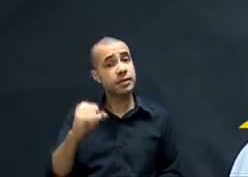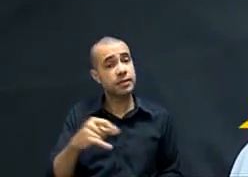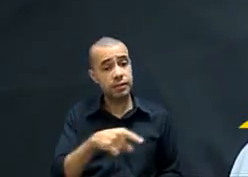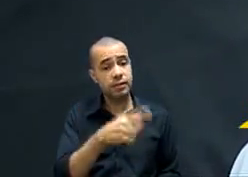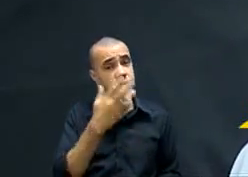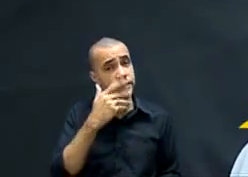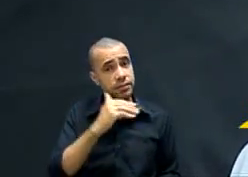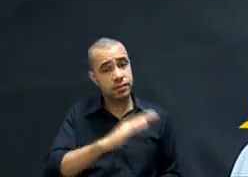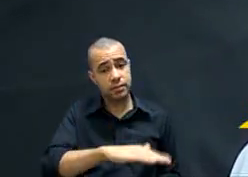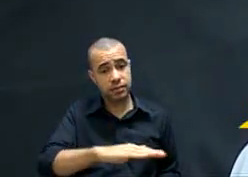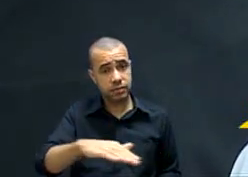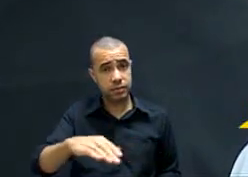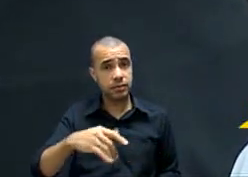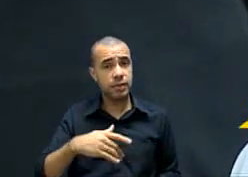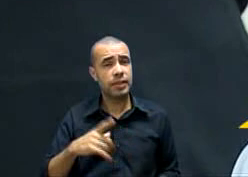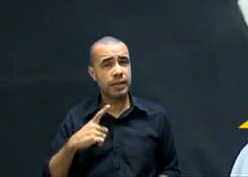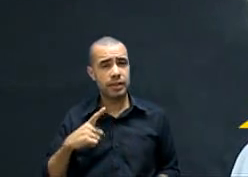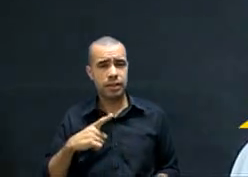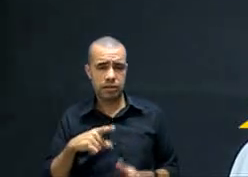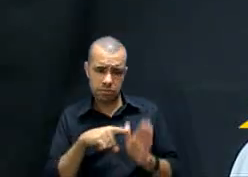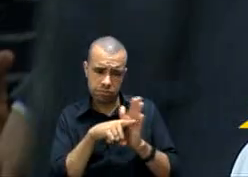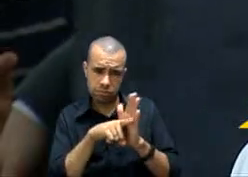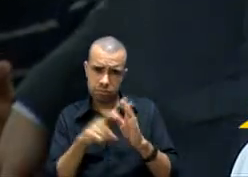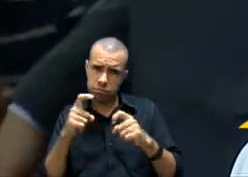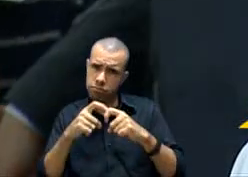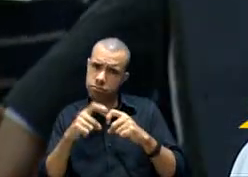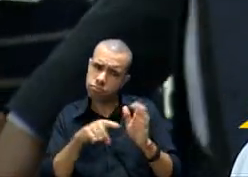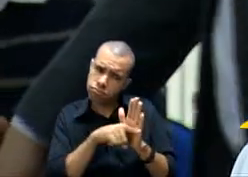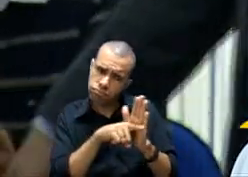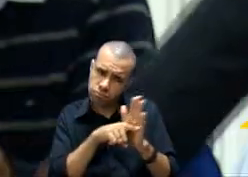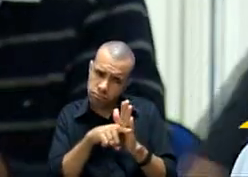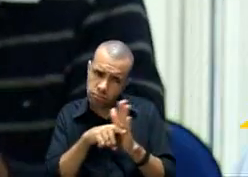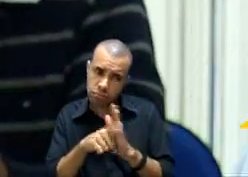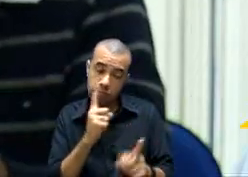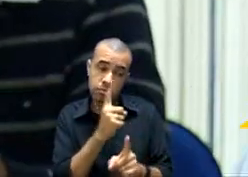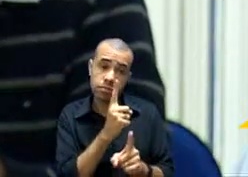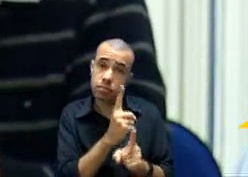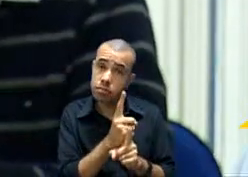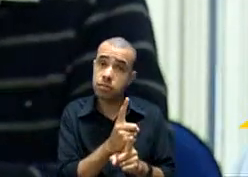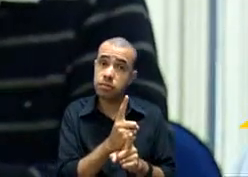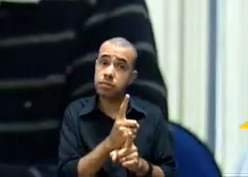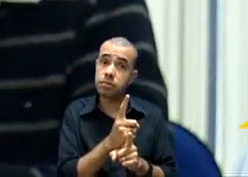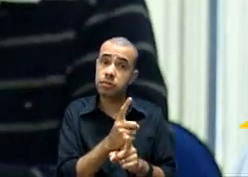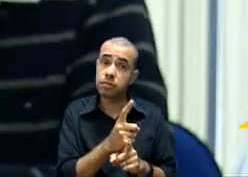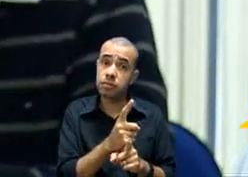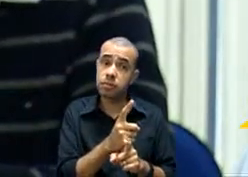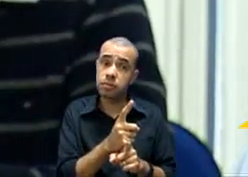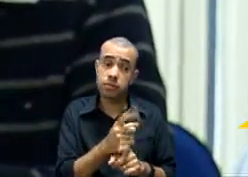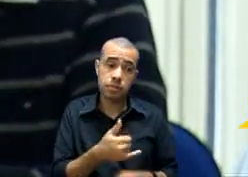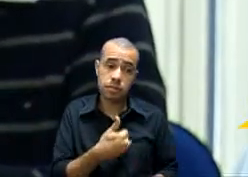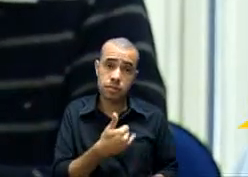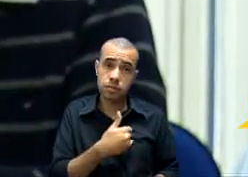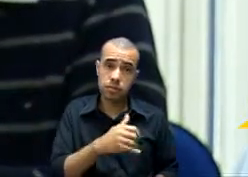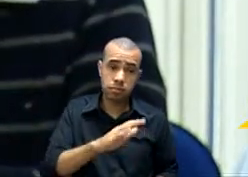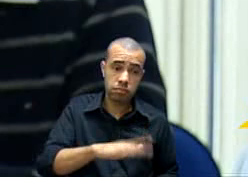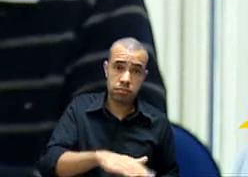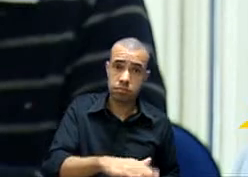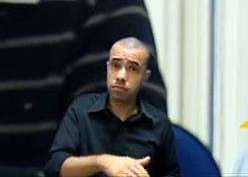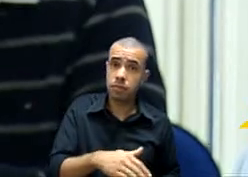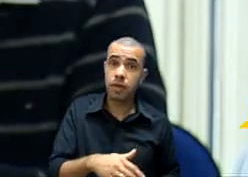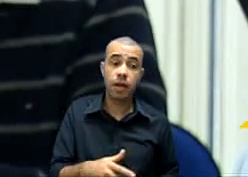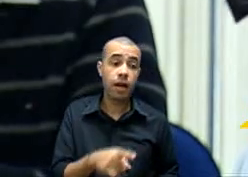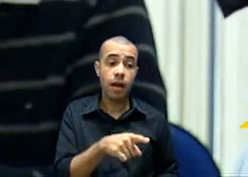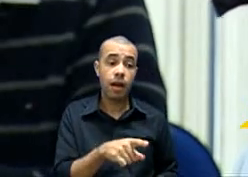aí uma avaliação clínica, logo de início, ela consegue ampliar isso, a ação, né,